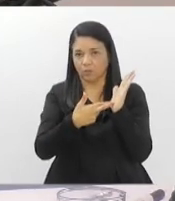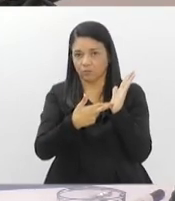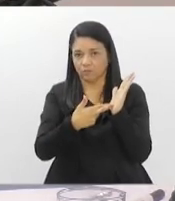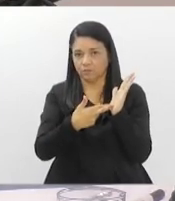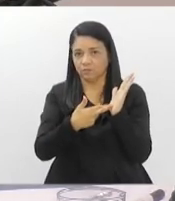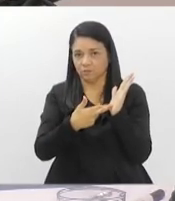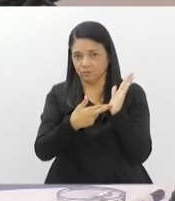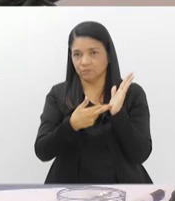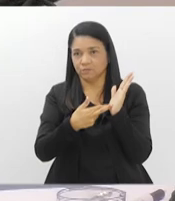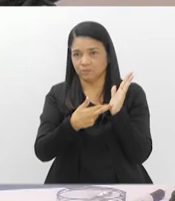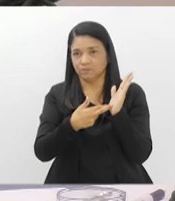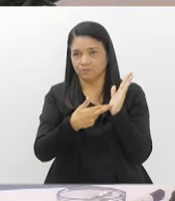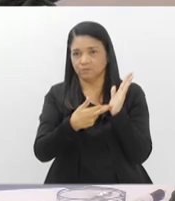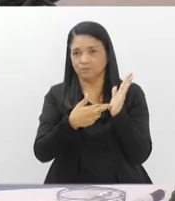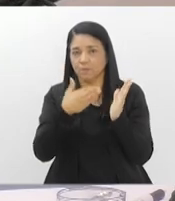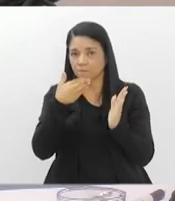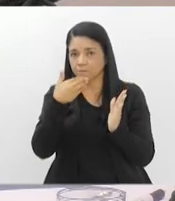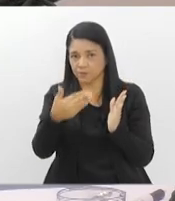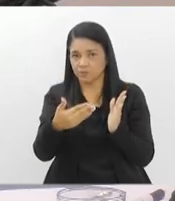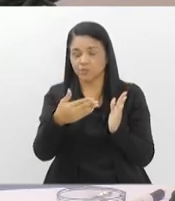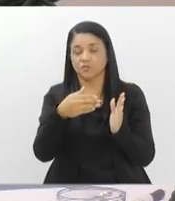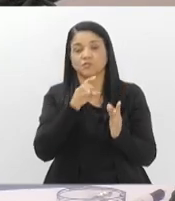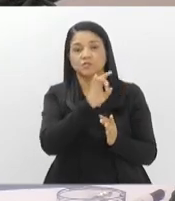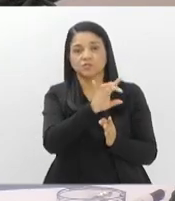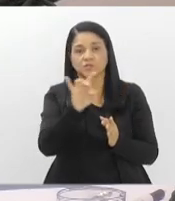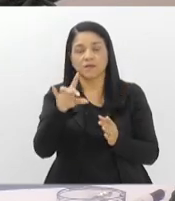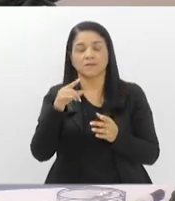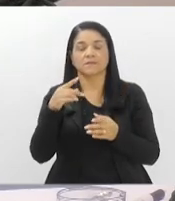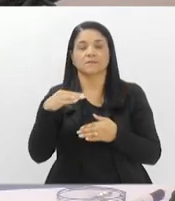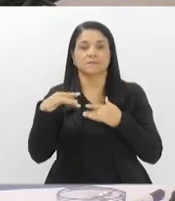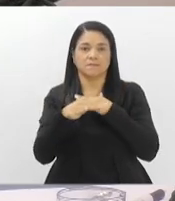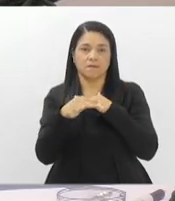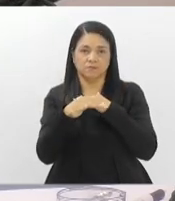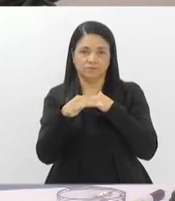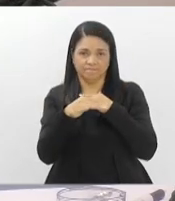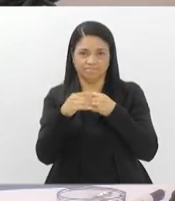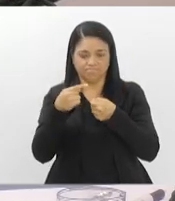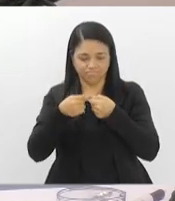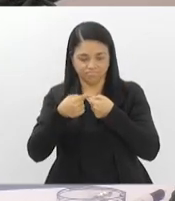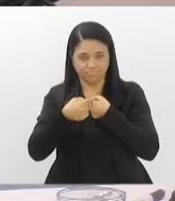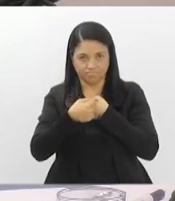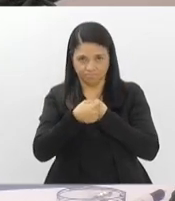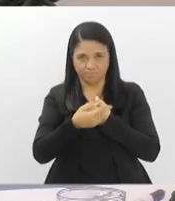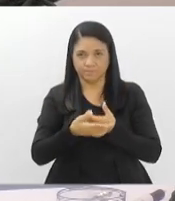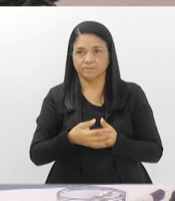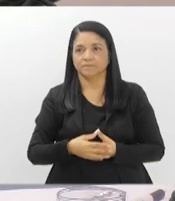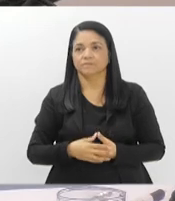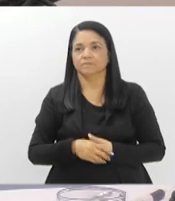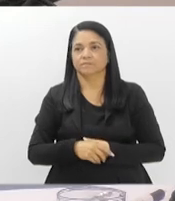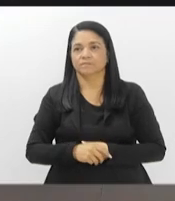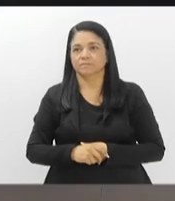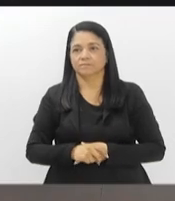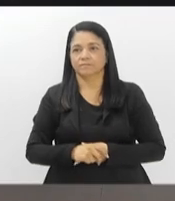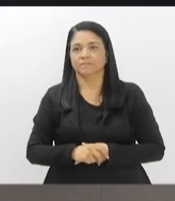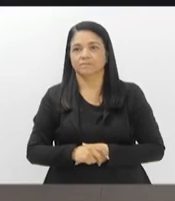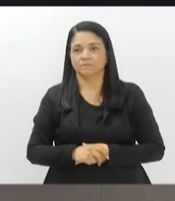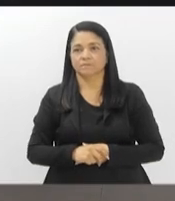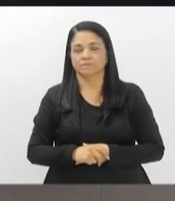em cada cidade e de cada cidade proc é importante